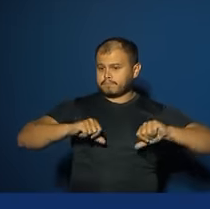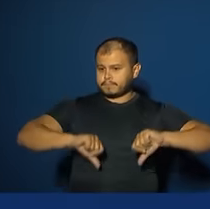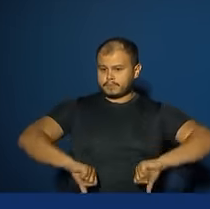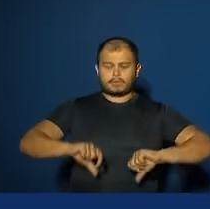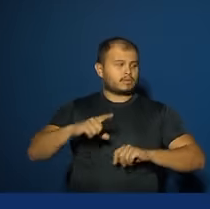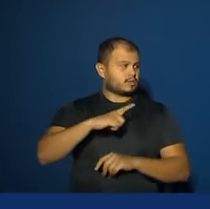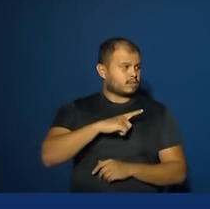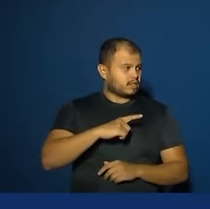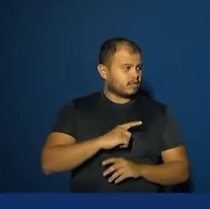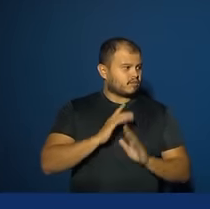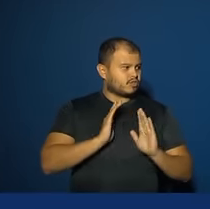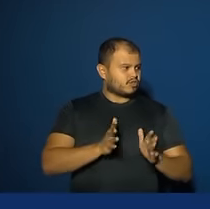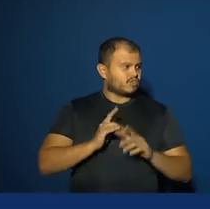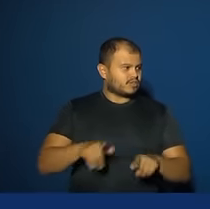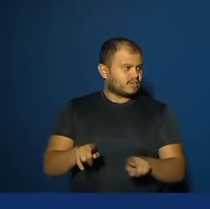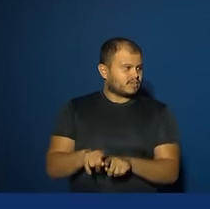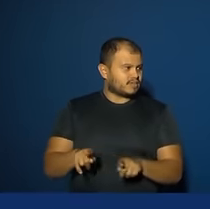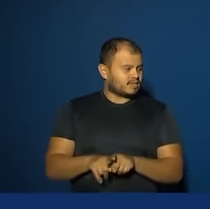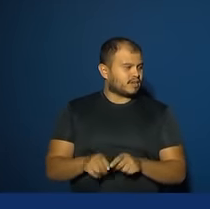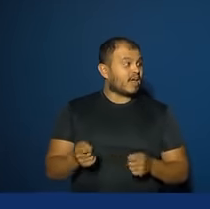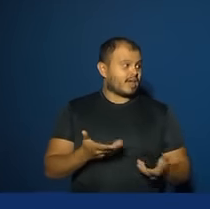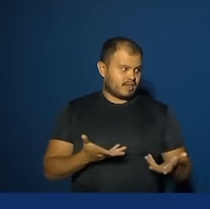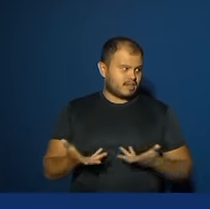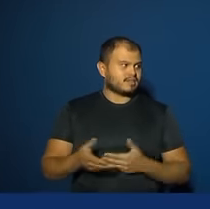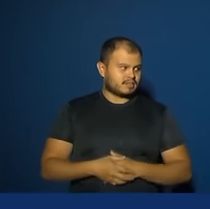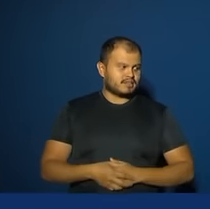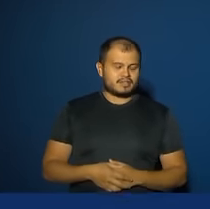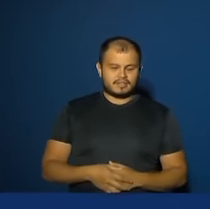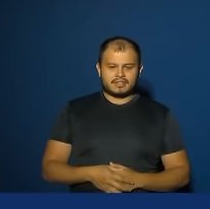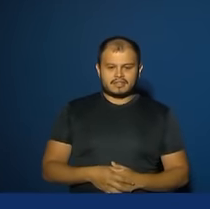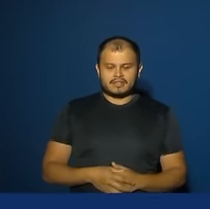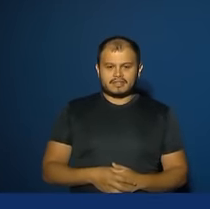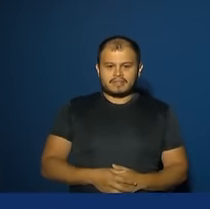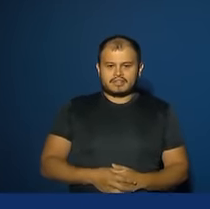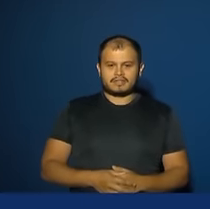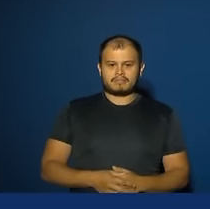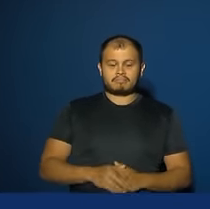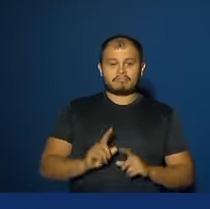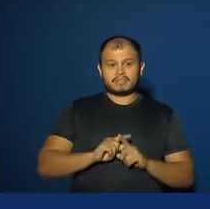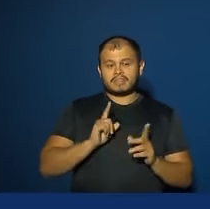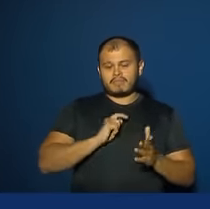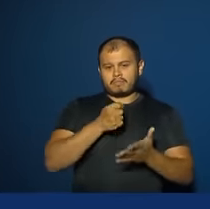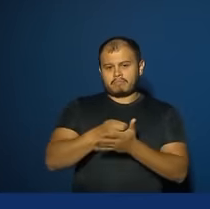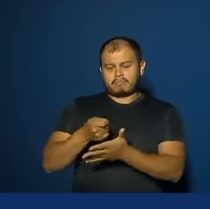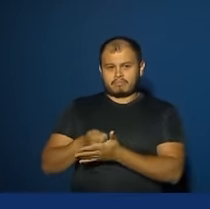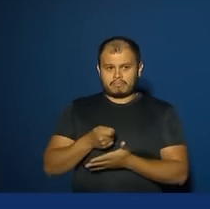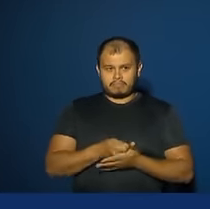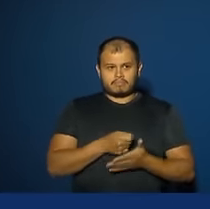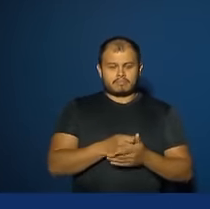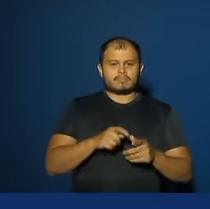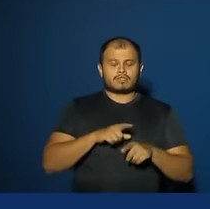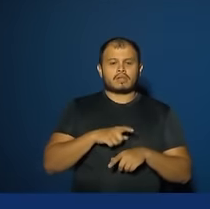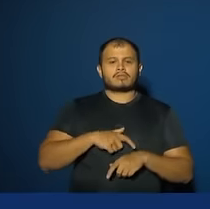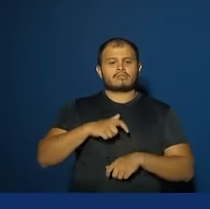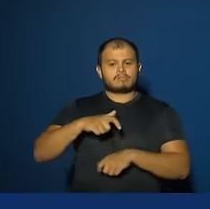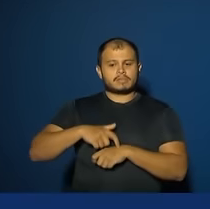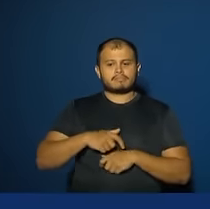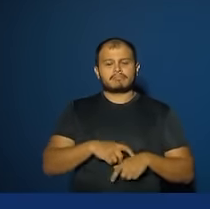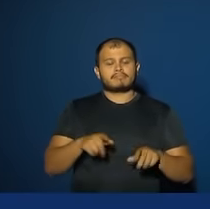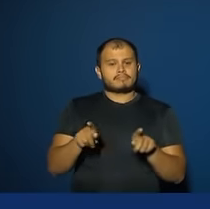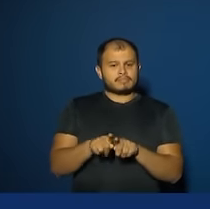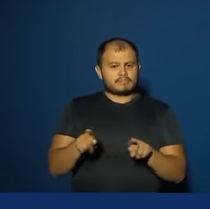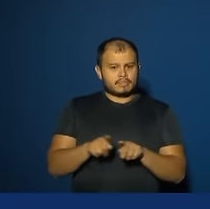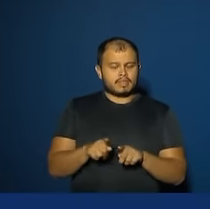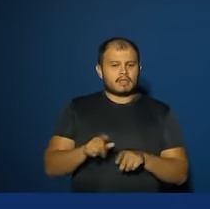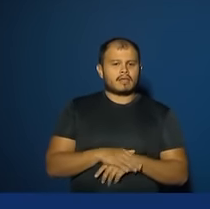ali na crise de 15 e 16. Então, o número não foi bom, mas teve pagamento de precatórios de